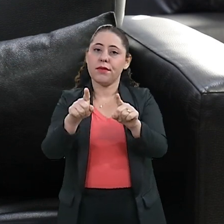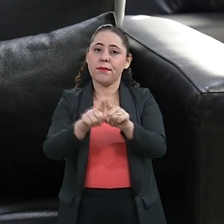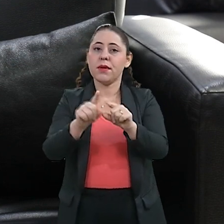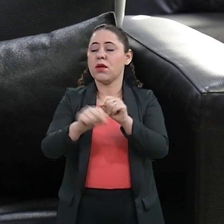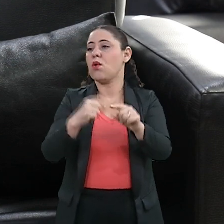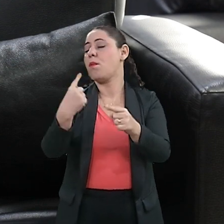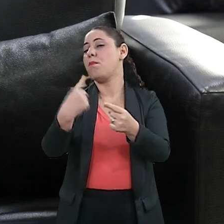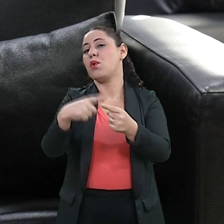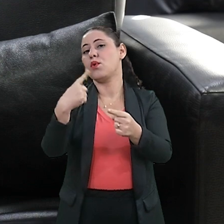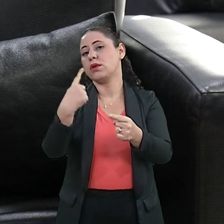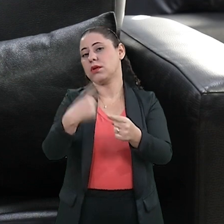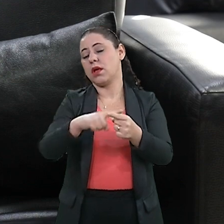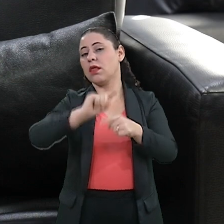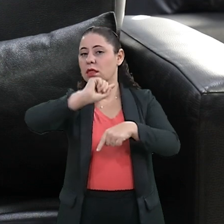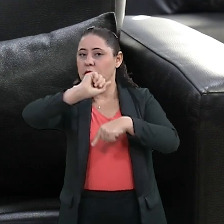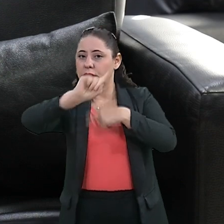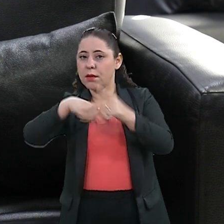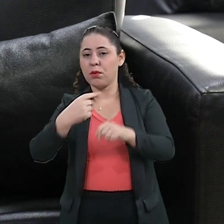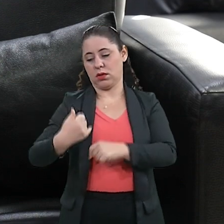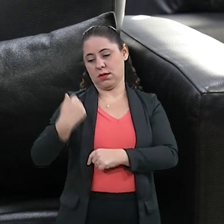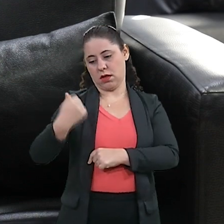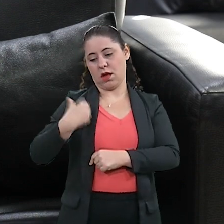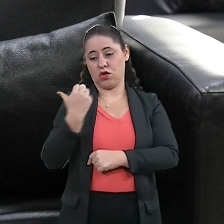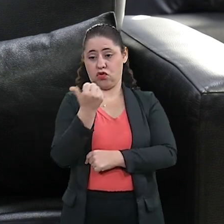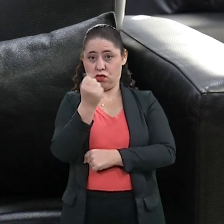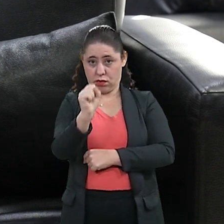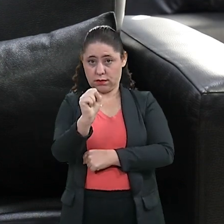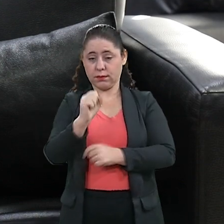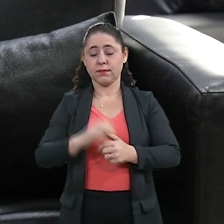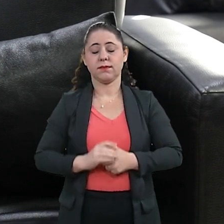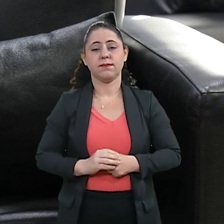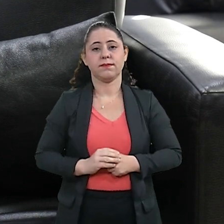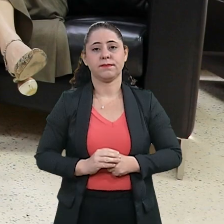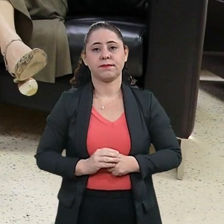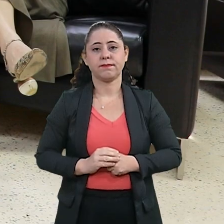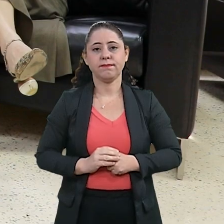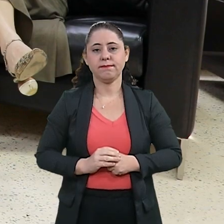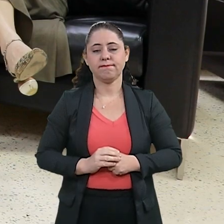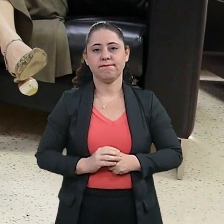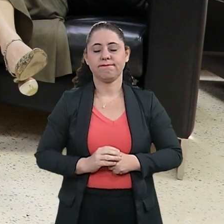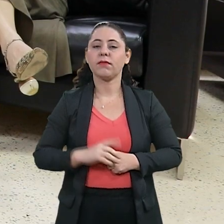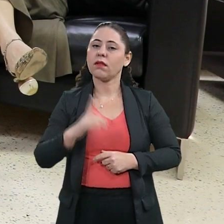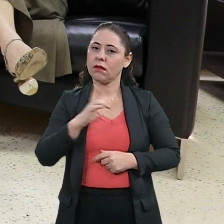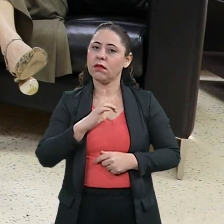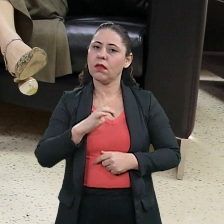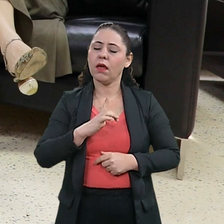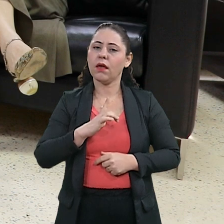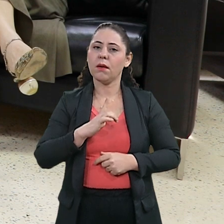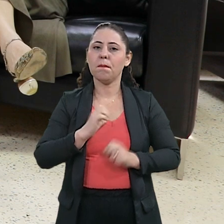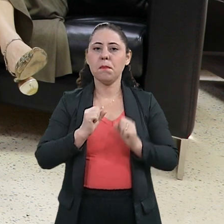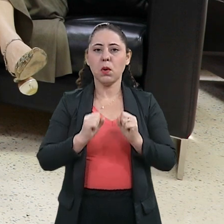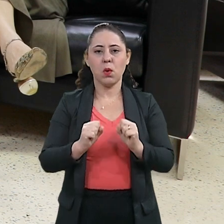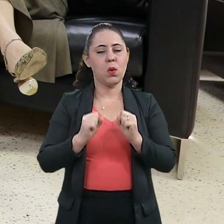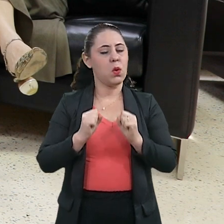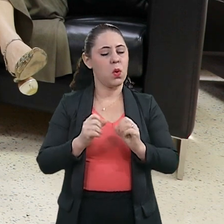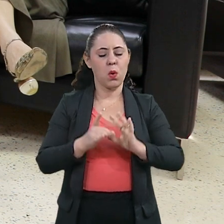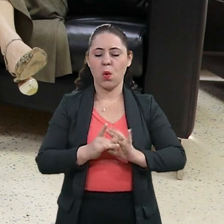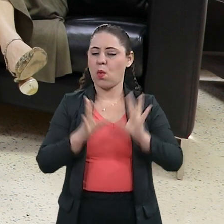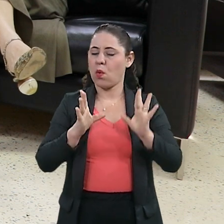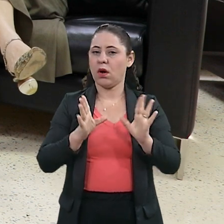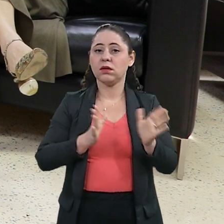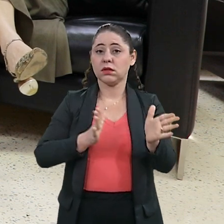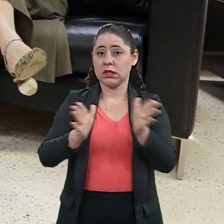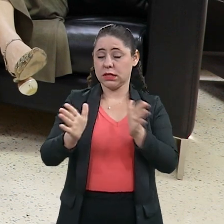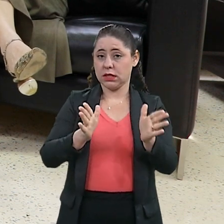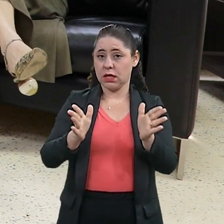e seus eventuais incidentes após completar 18 anos. Então, existe essa possibilidade